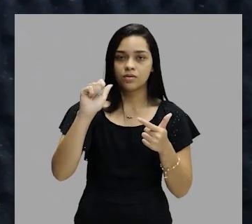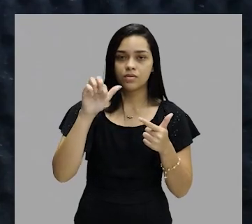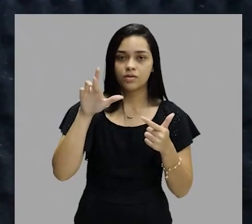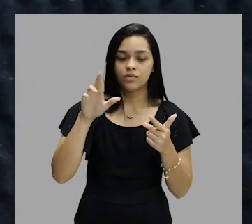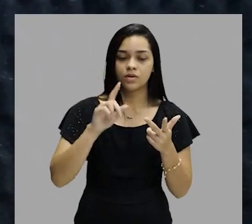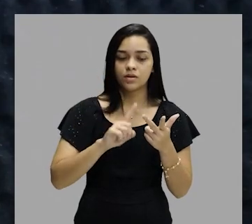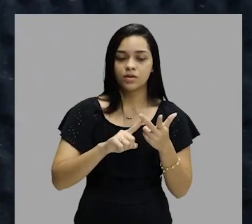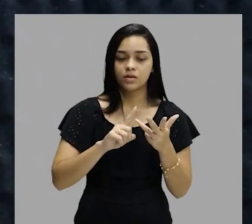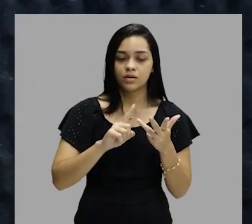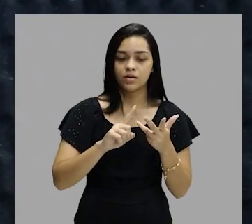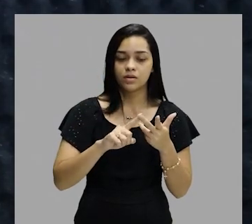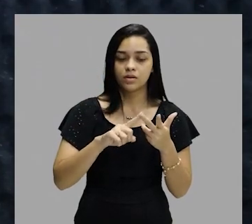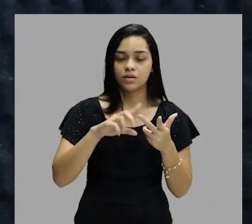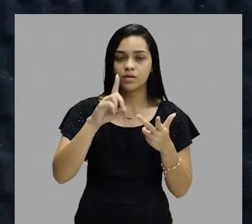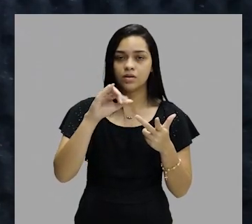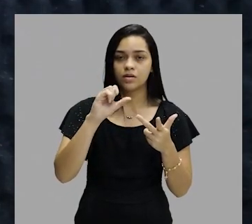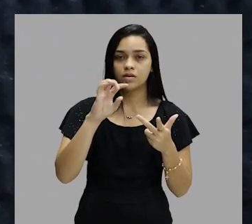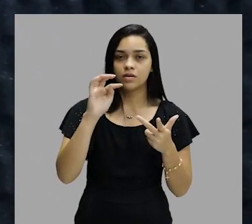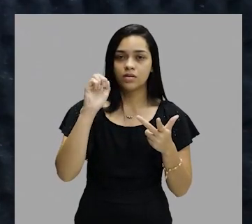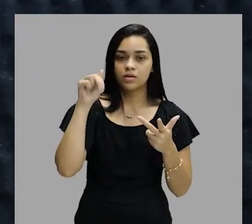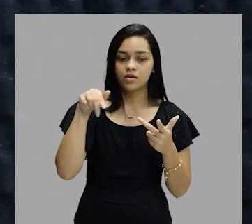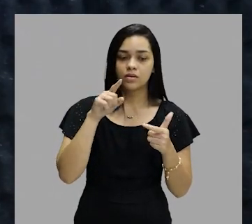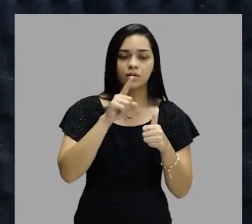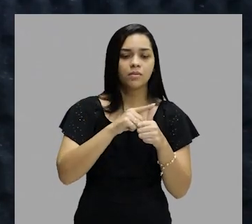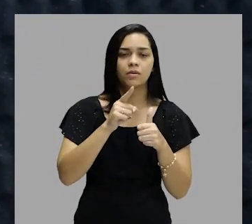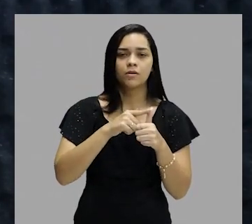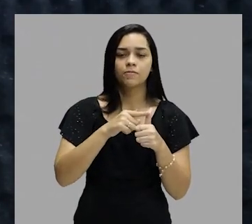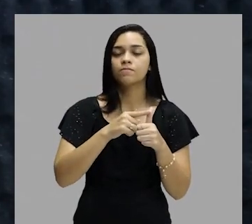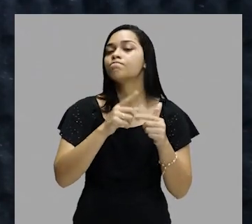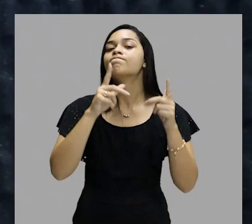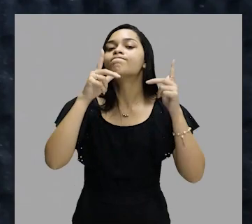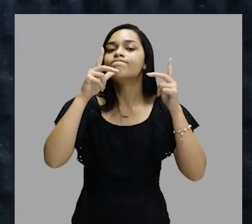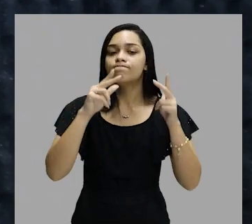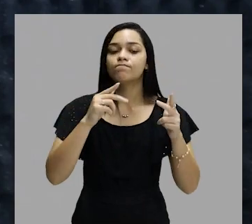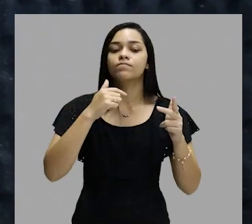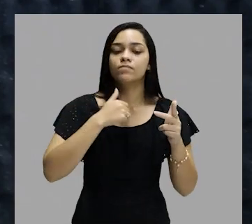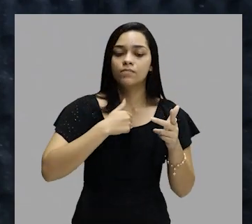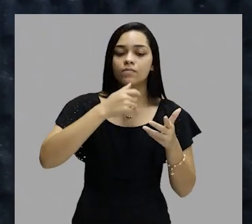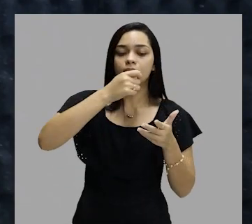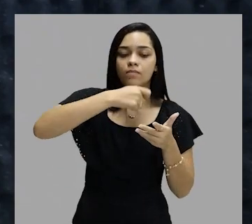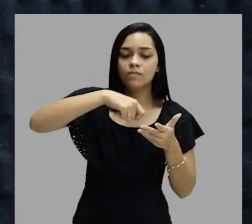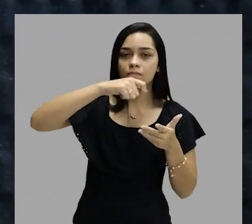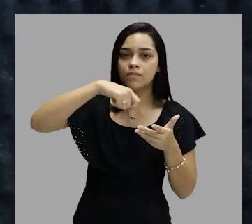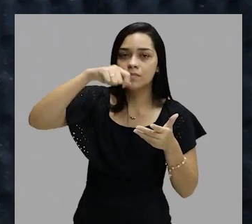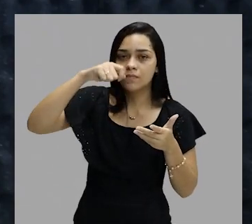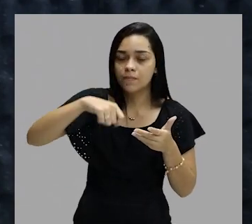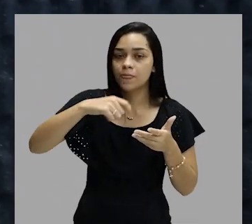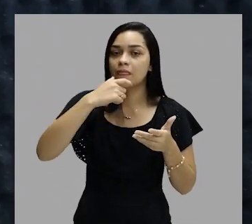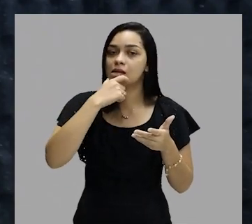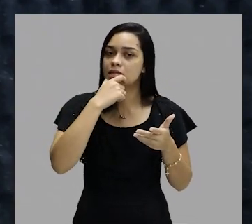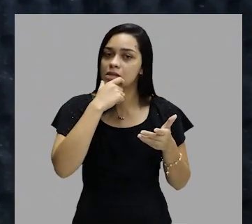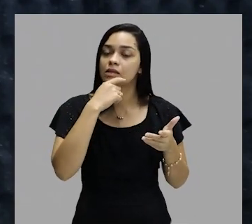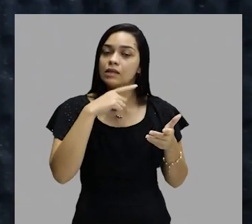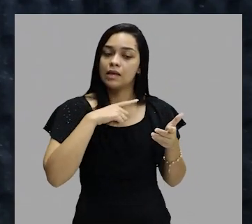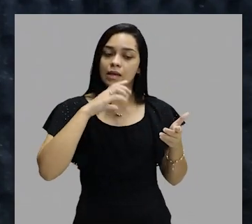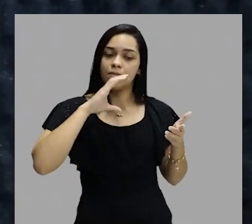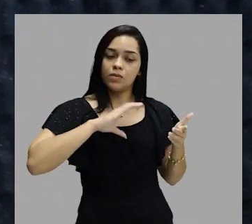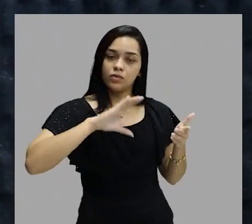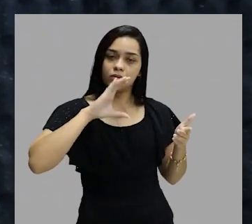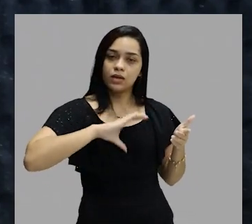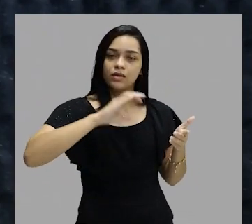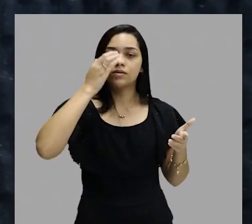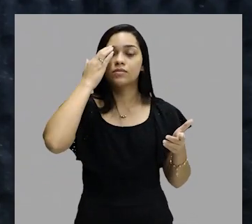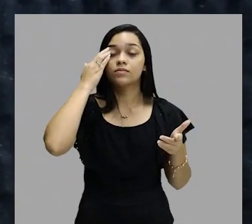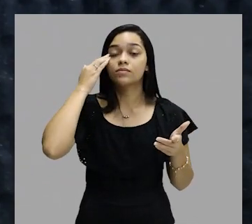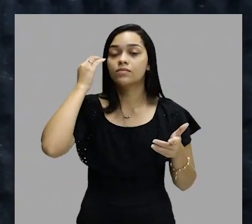As identical são aquelas palavras idênticas. Do mesmo jeito que eu escrevo em inglês, eu escrevo em